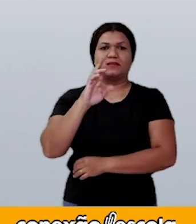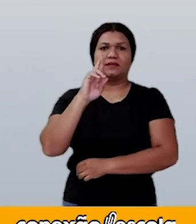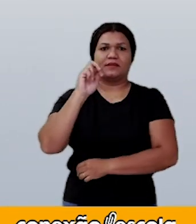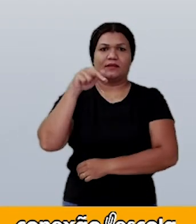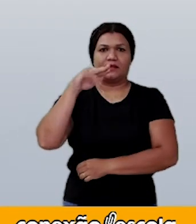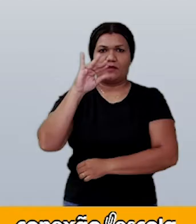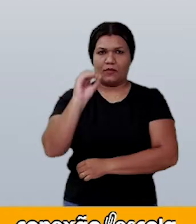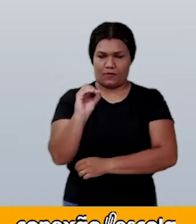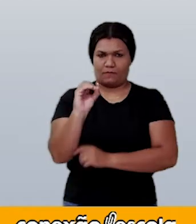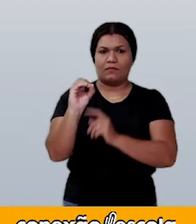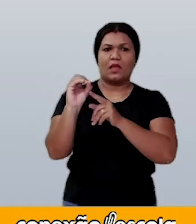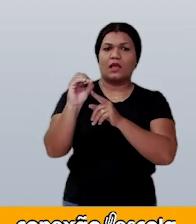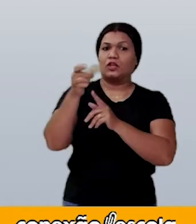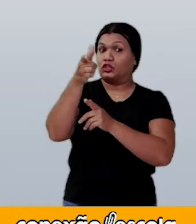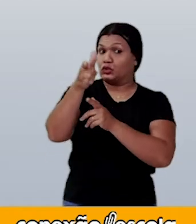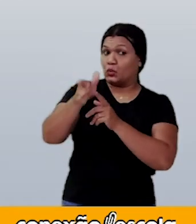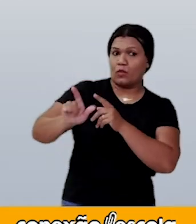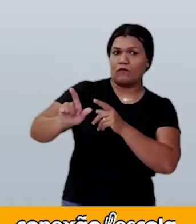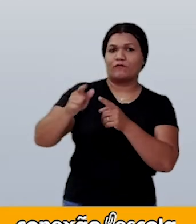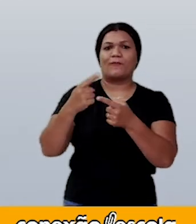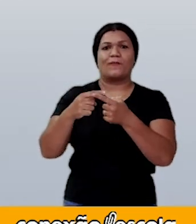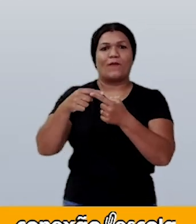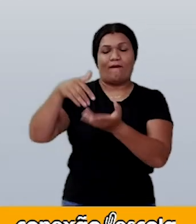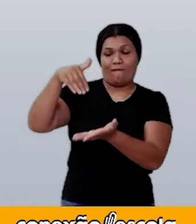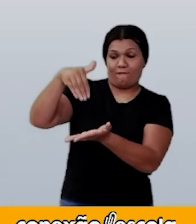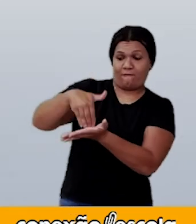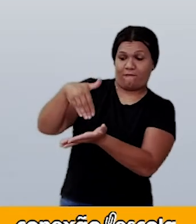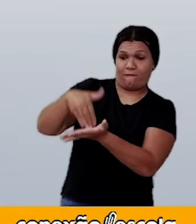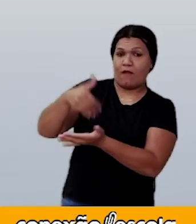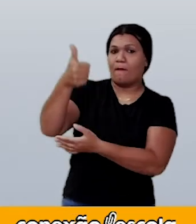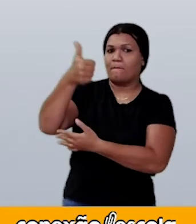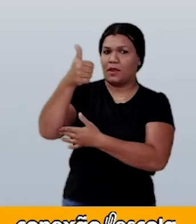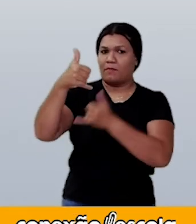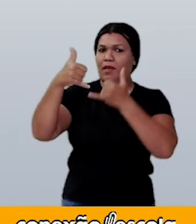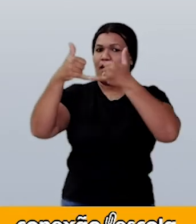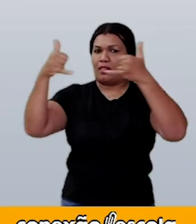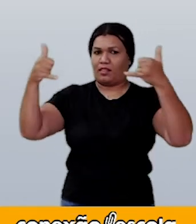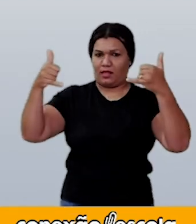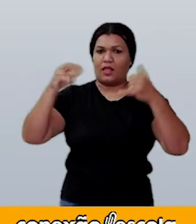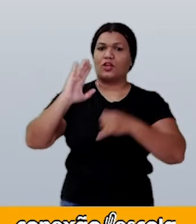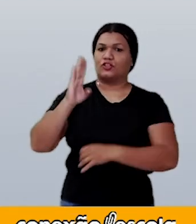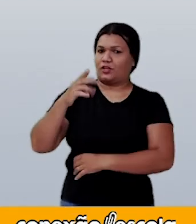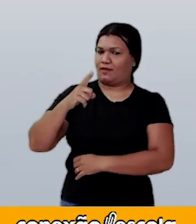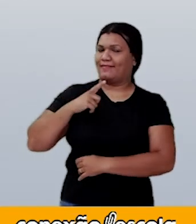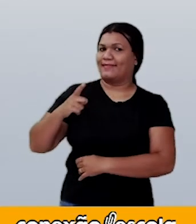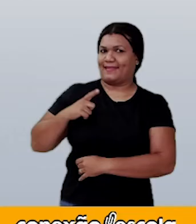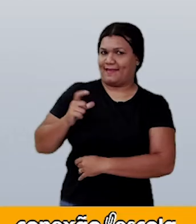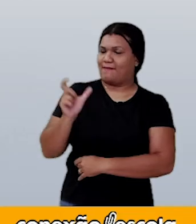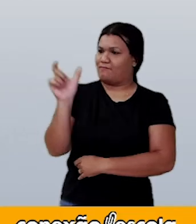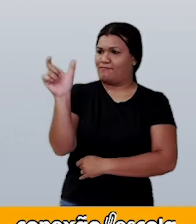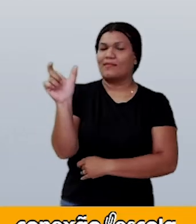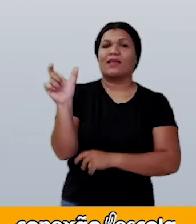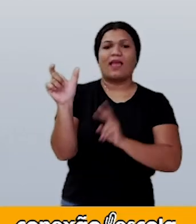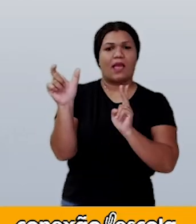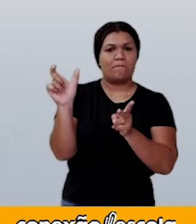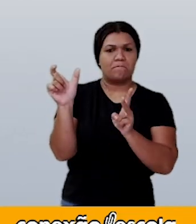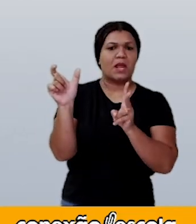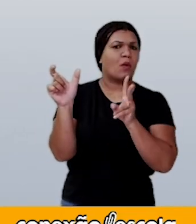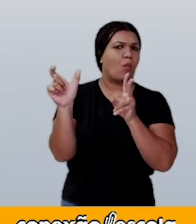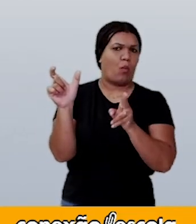está sendo repetida, porque lá no final da primeira linha a gente vê essa mesma